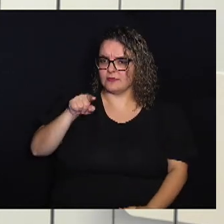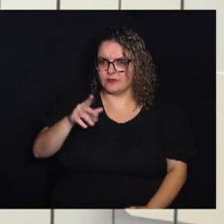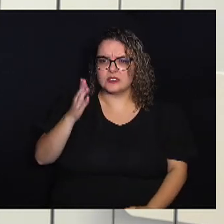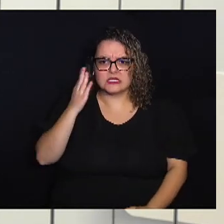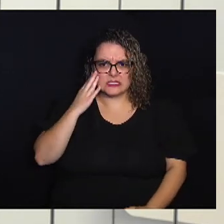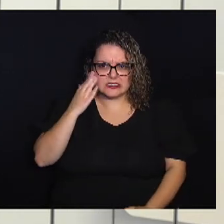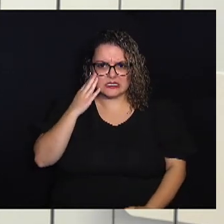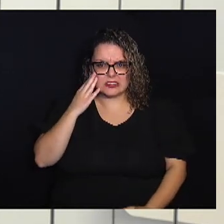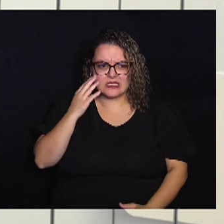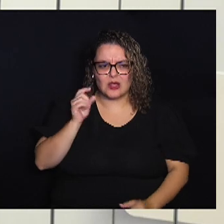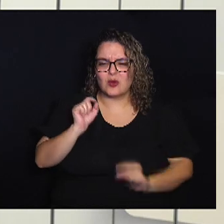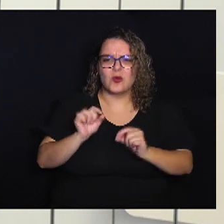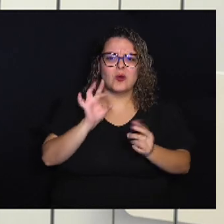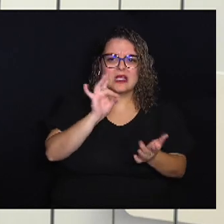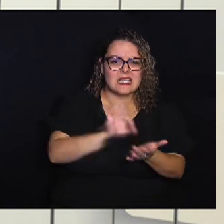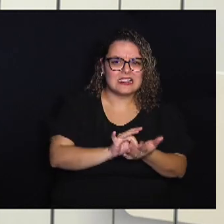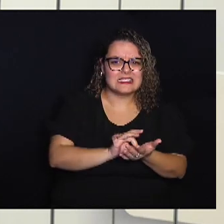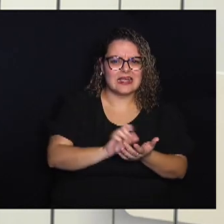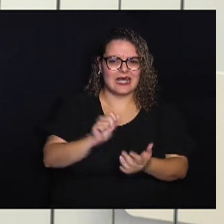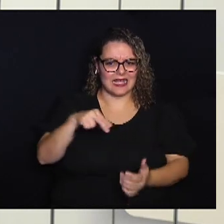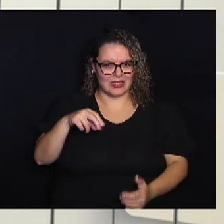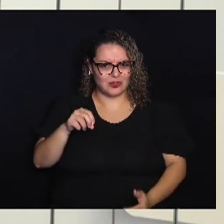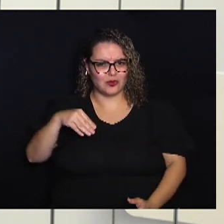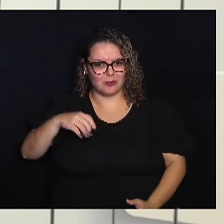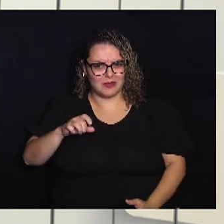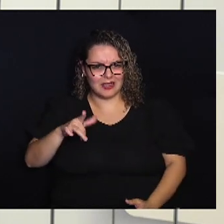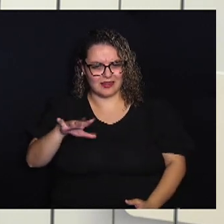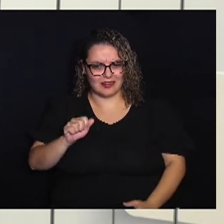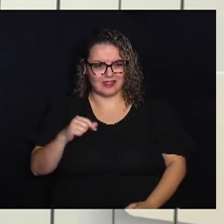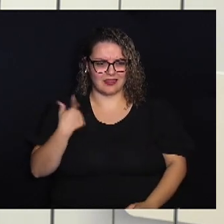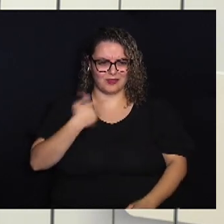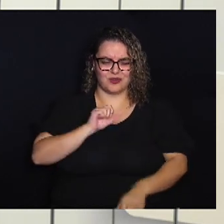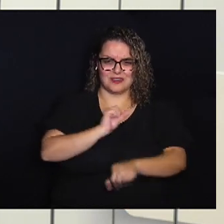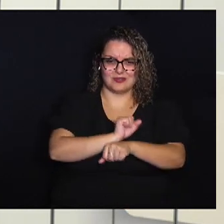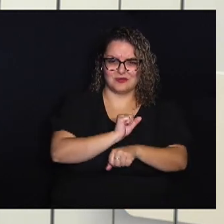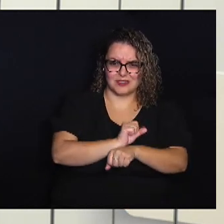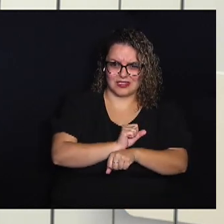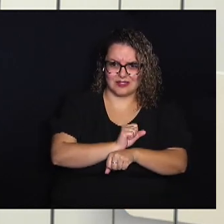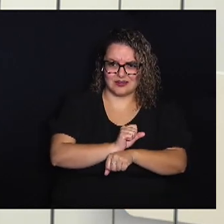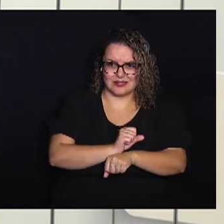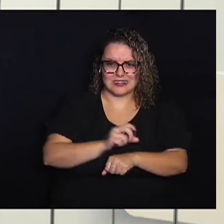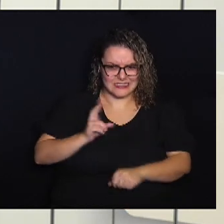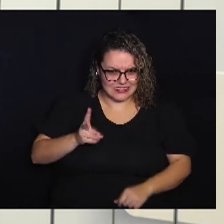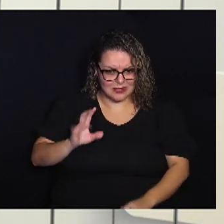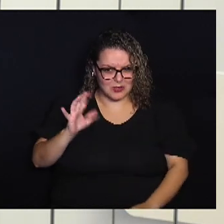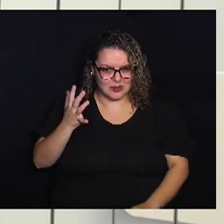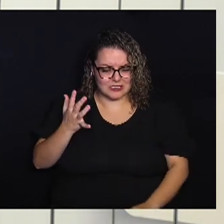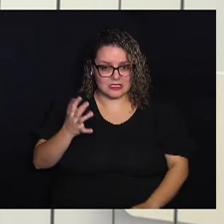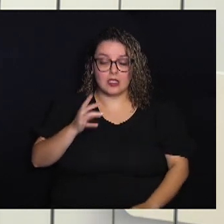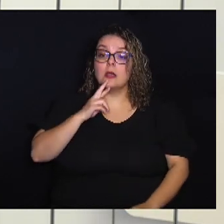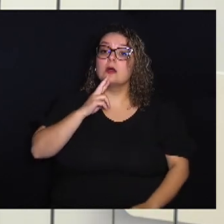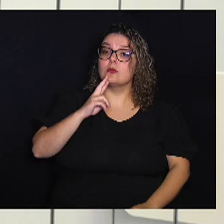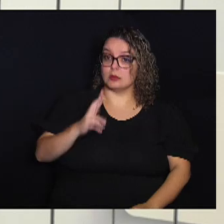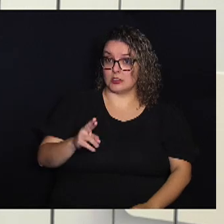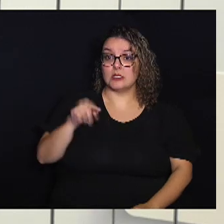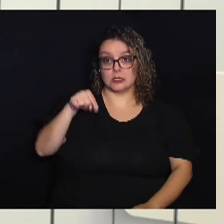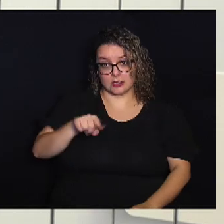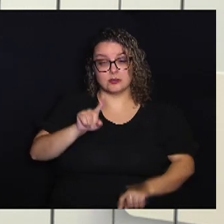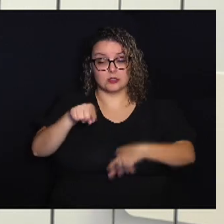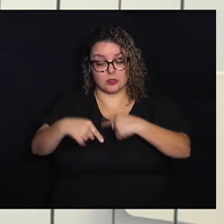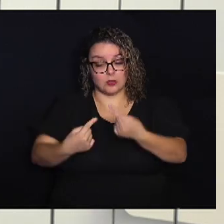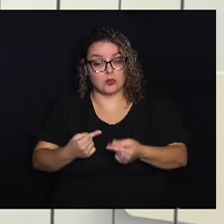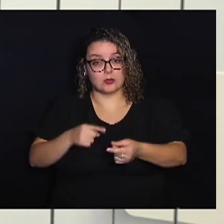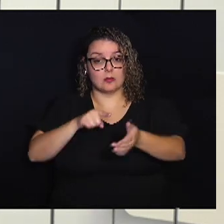que origina essa anomalia e se devemos esperar por ela com frequência? Para responder essa e